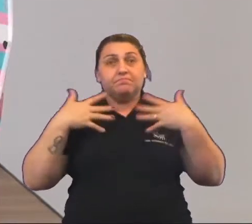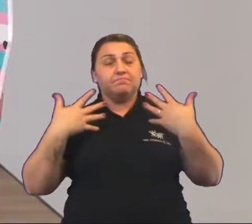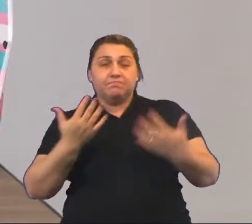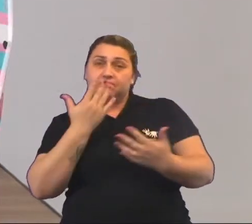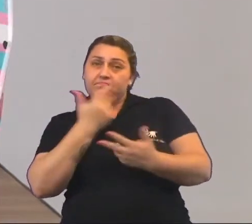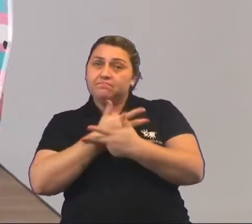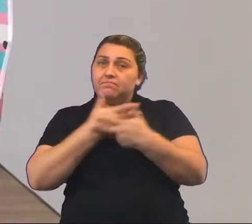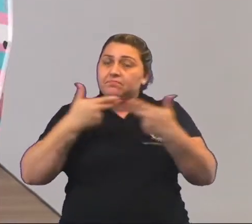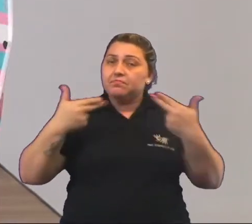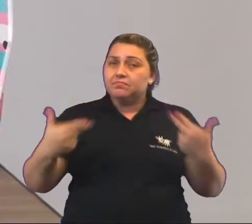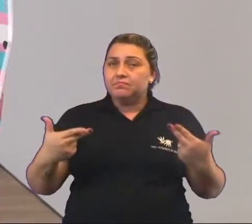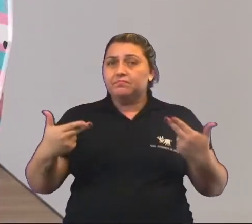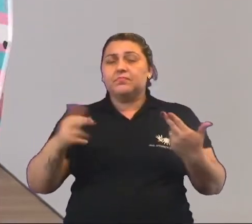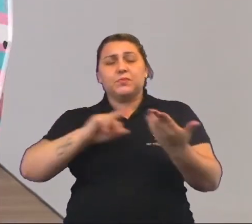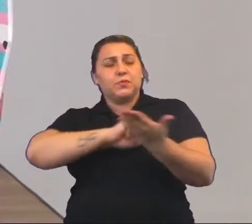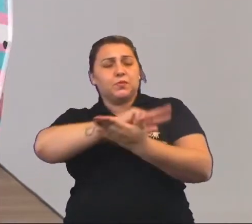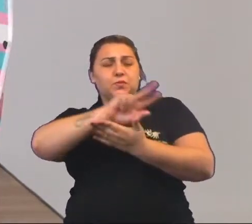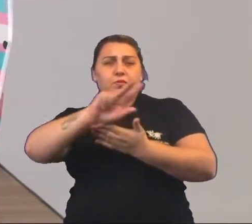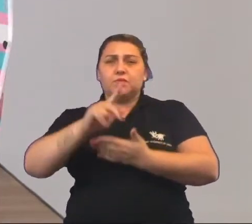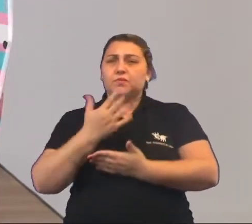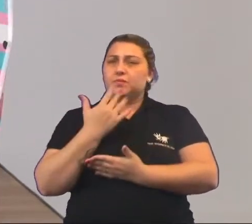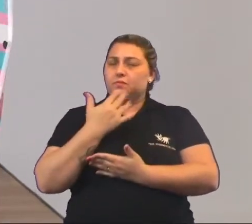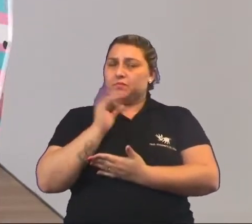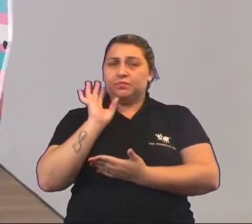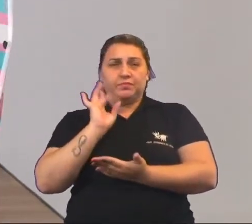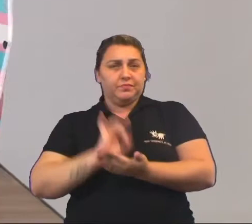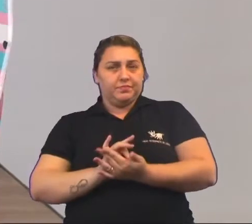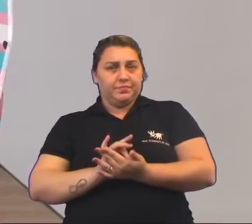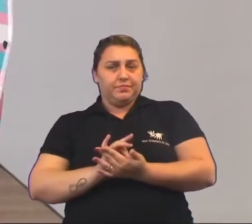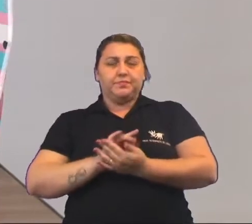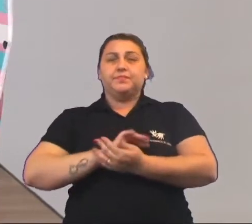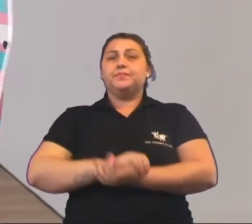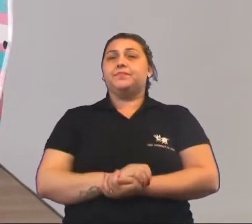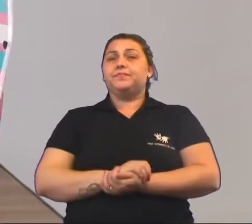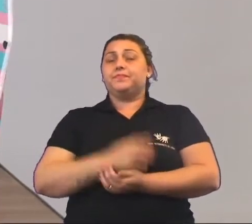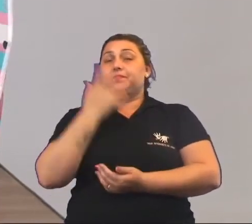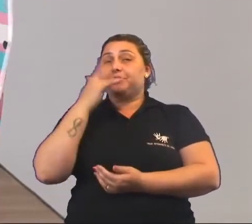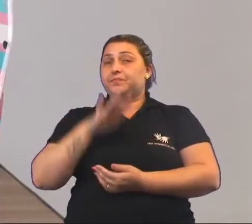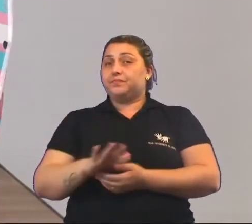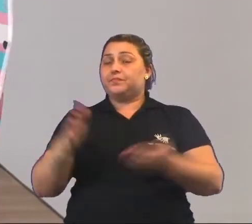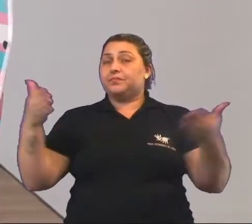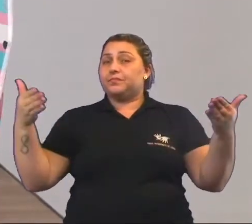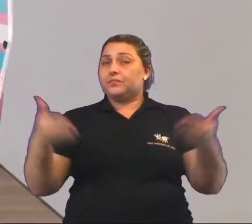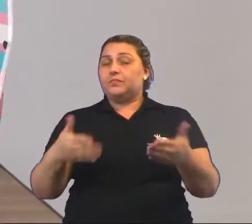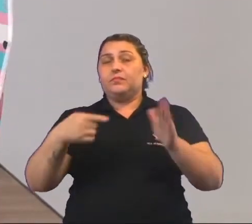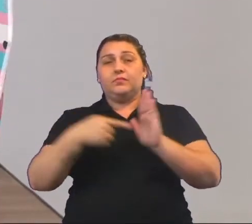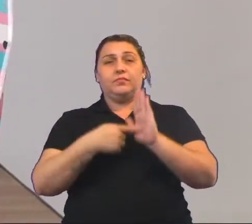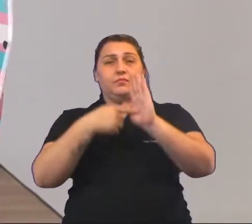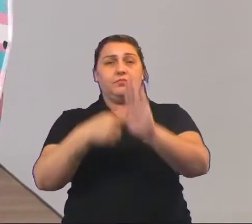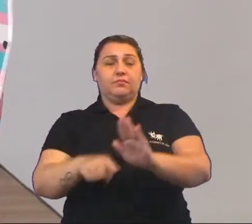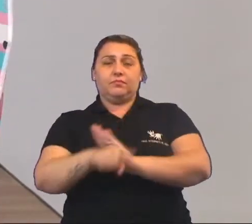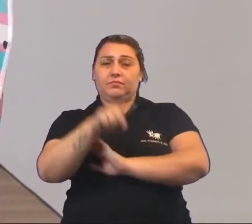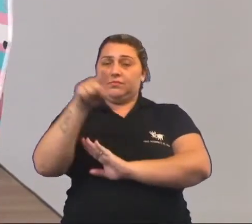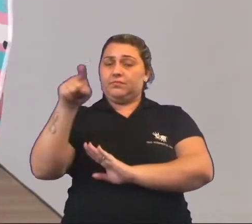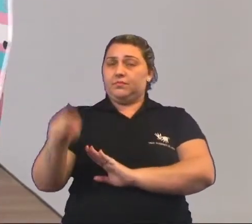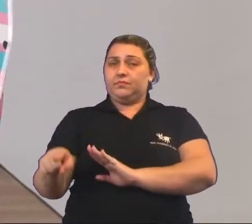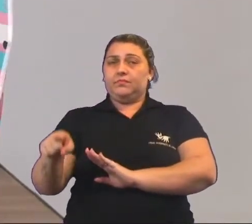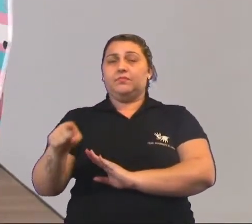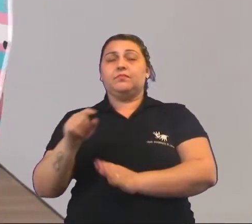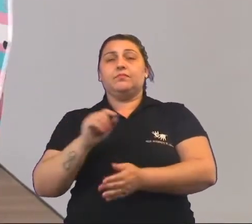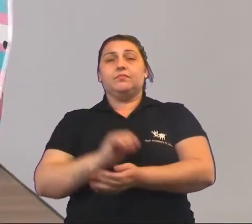cores, então? São muitas cores, não é mesmo? Crianças, agora eu vou apresentar a vocês